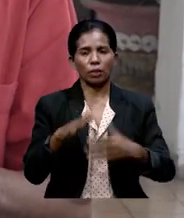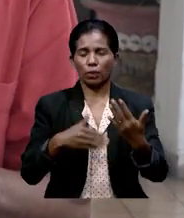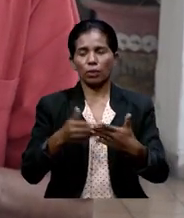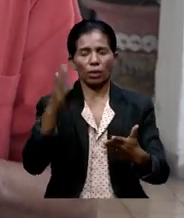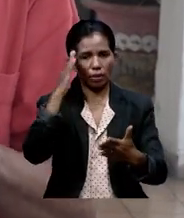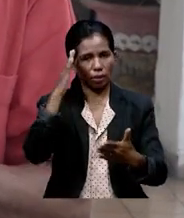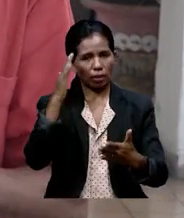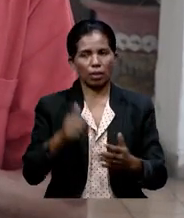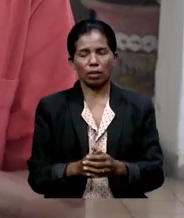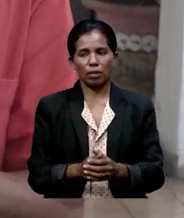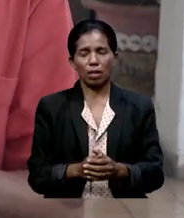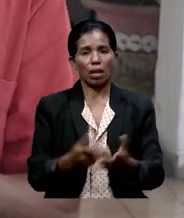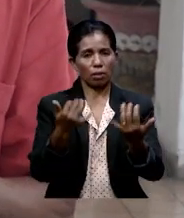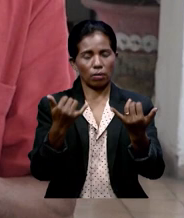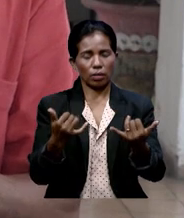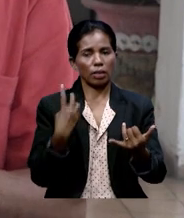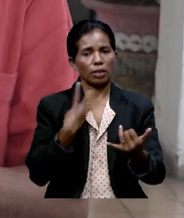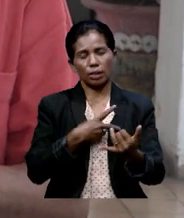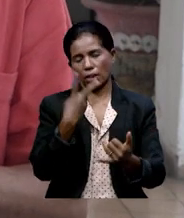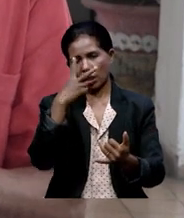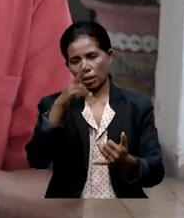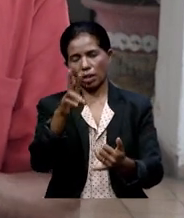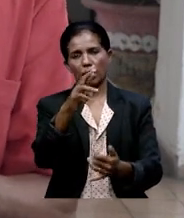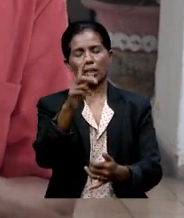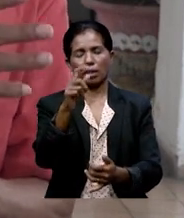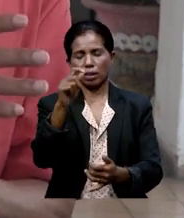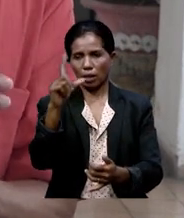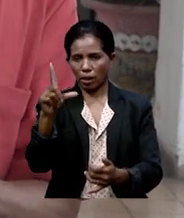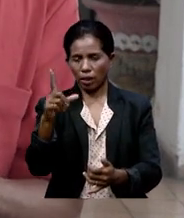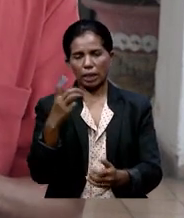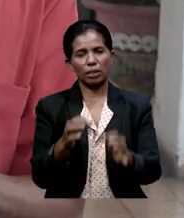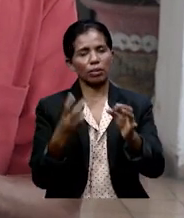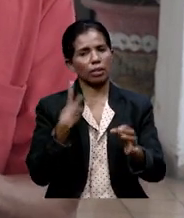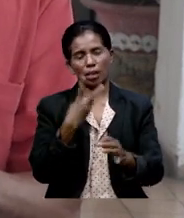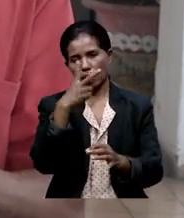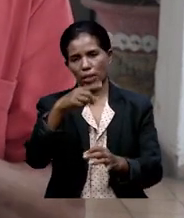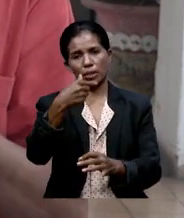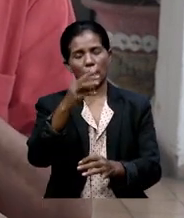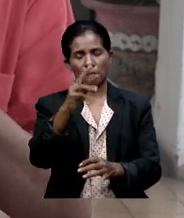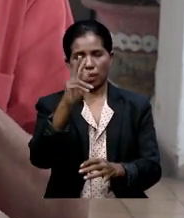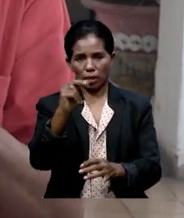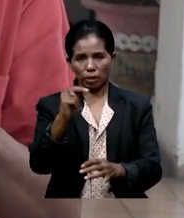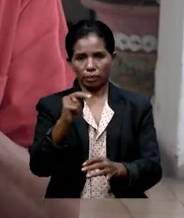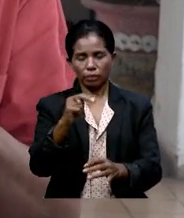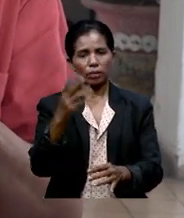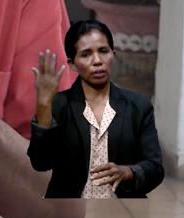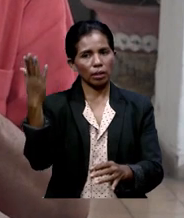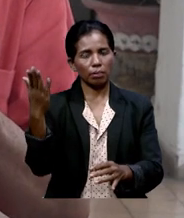ataca orzedão se ita acompanha RTTL se ita acompanha GMN tanto e na